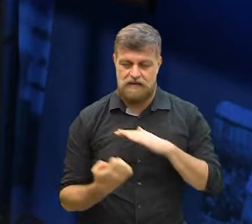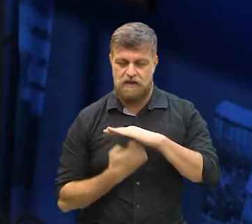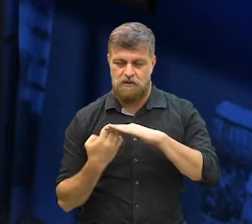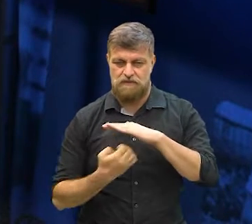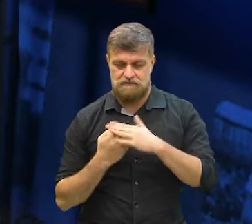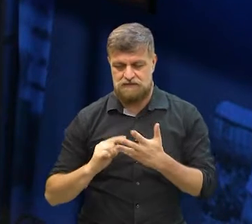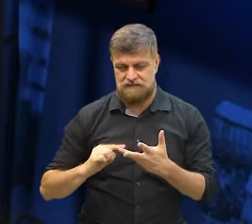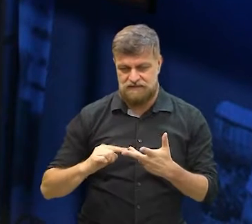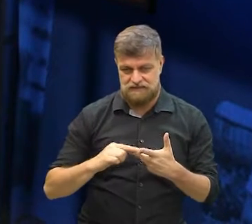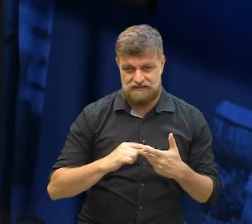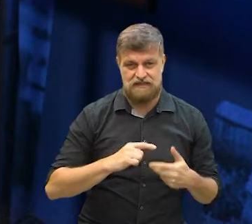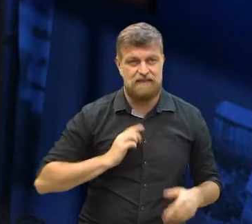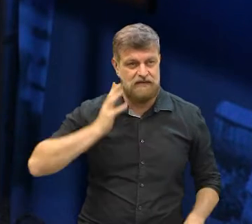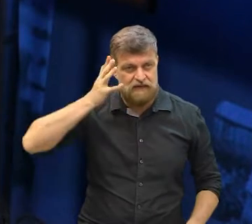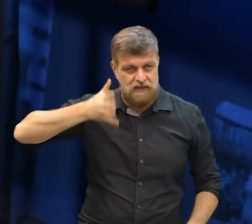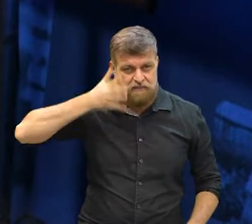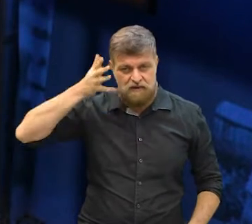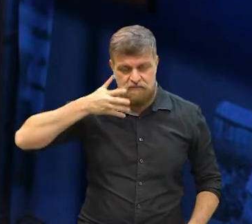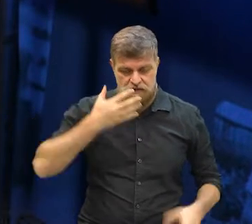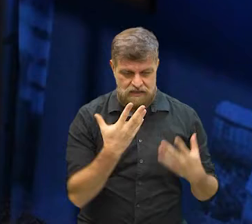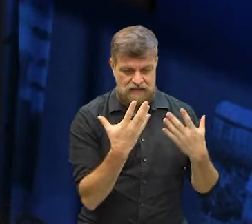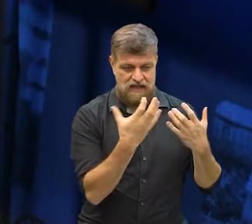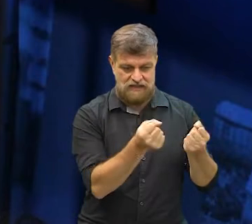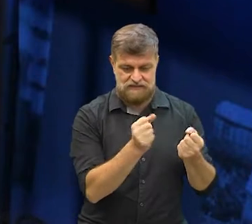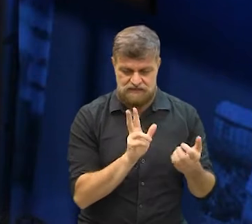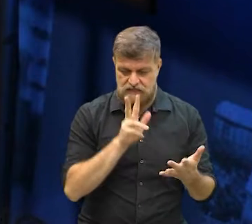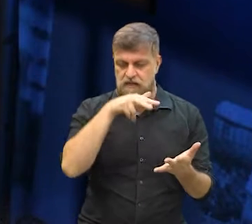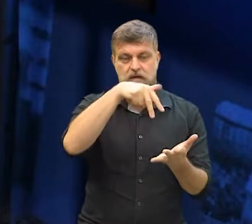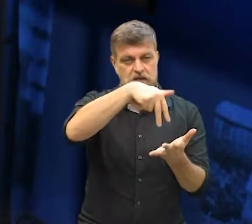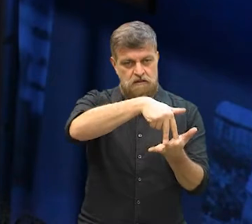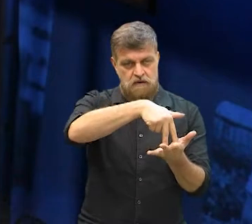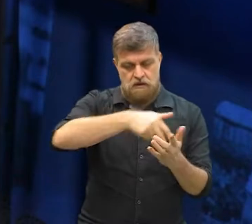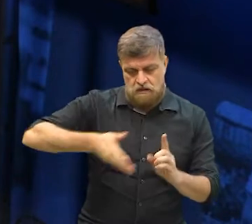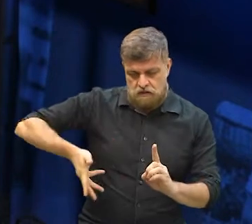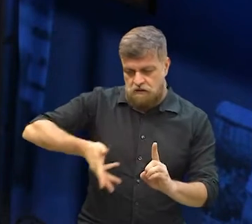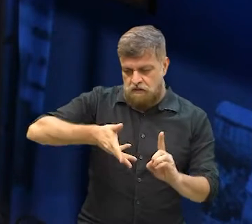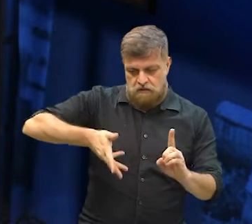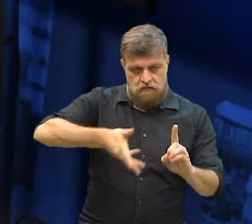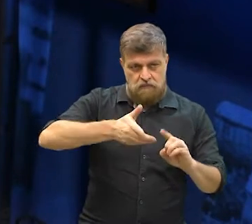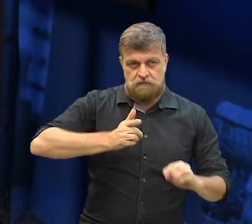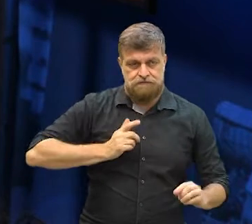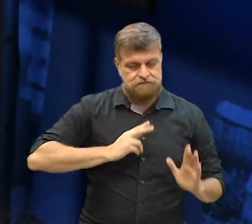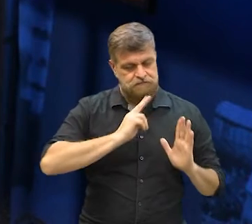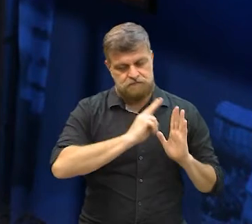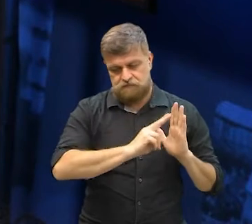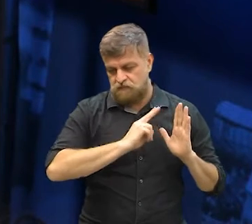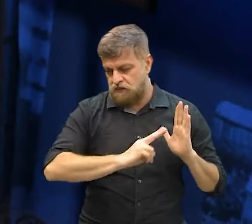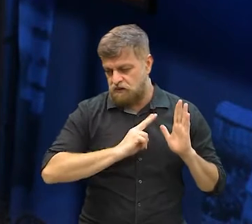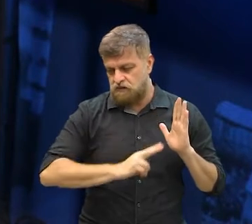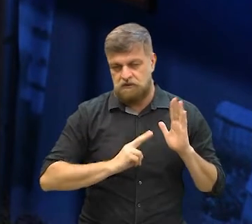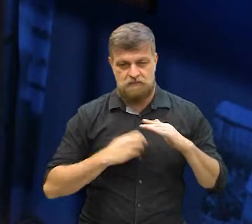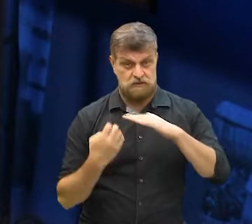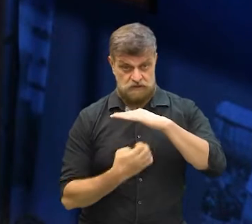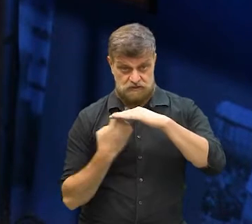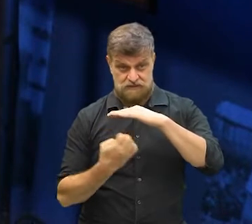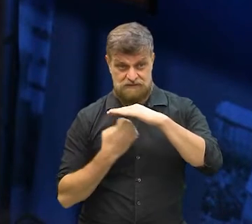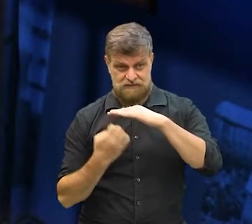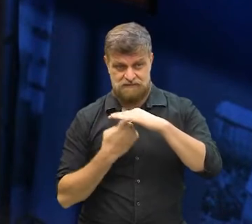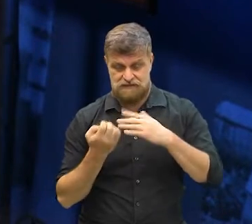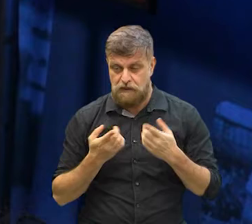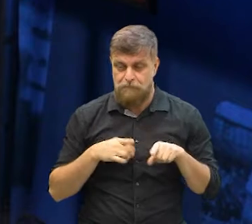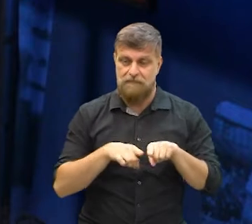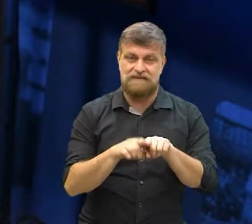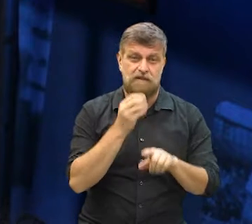algumas empresas também, né, que eu palestrei, que abriu a porta e acreditou, a Device, a Físio Fernandes. Então, assim, eu tenho